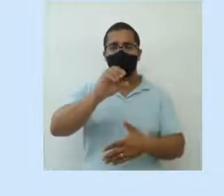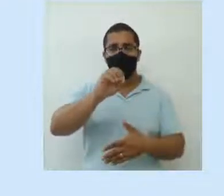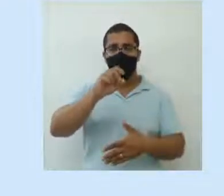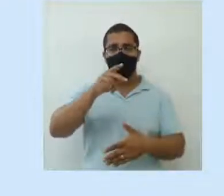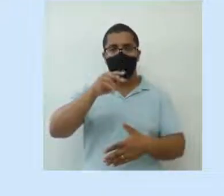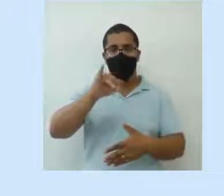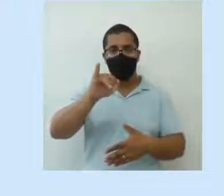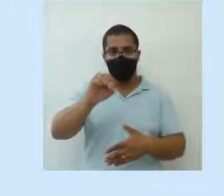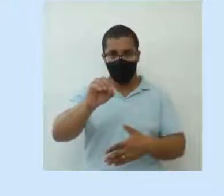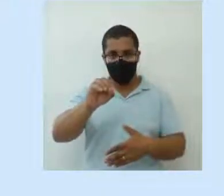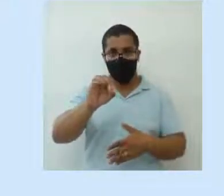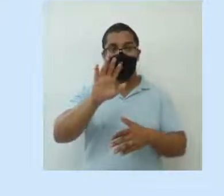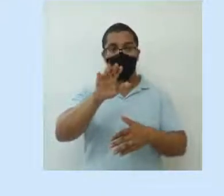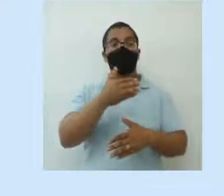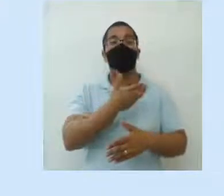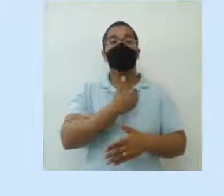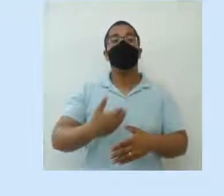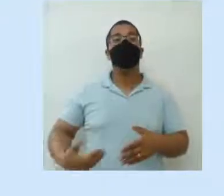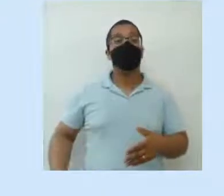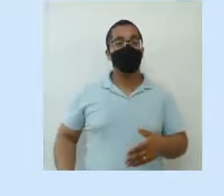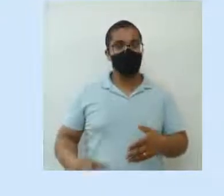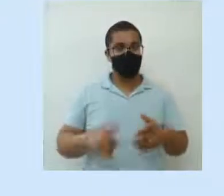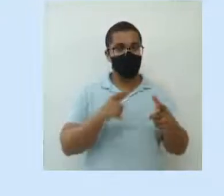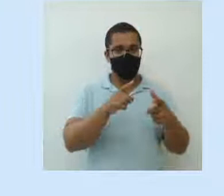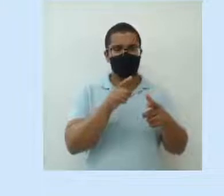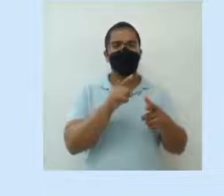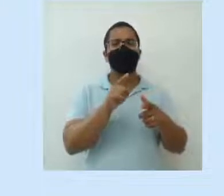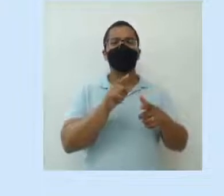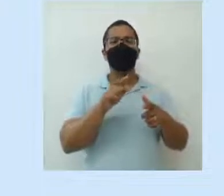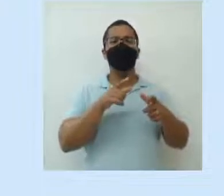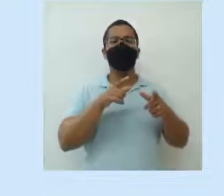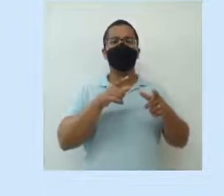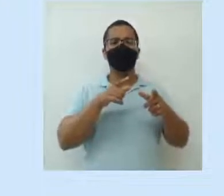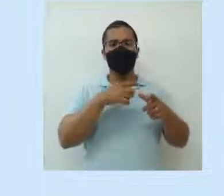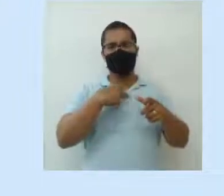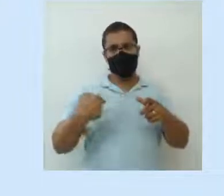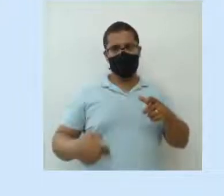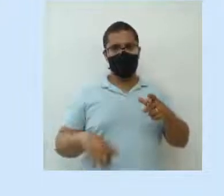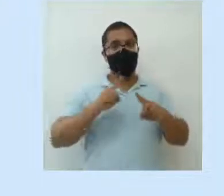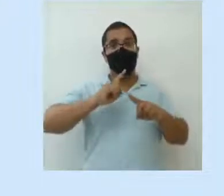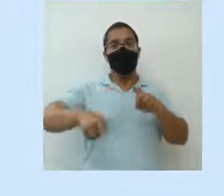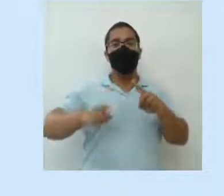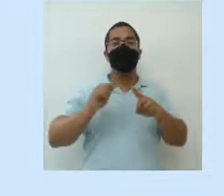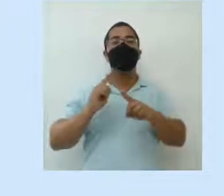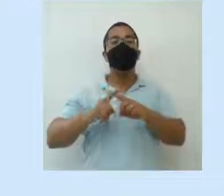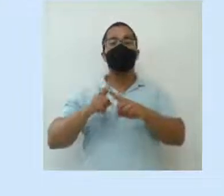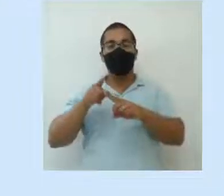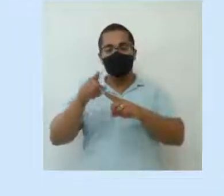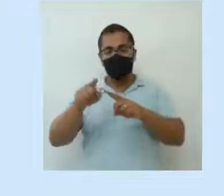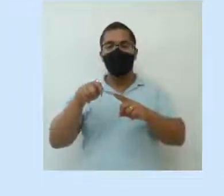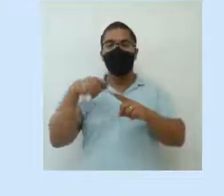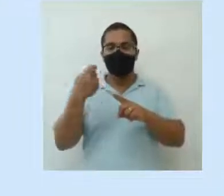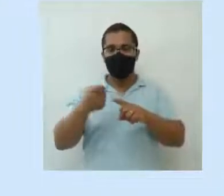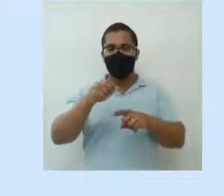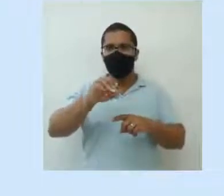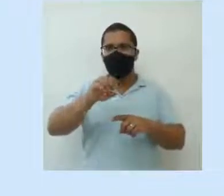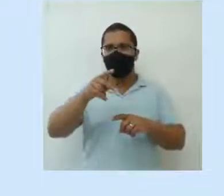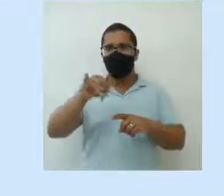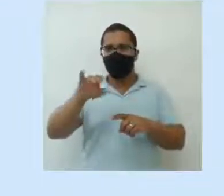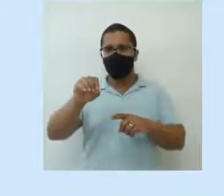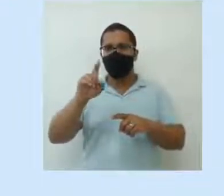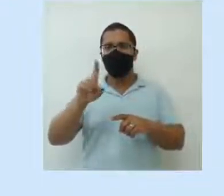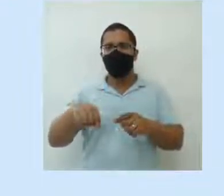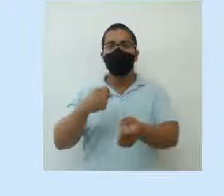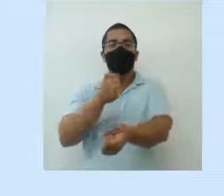chinês proibiu o comércio da droga e combateu o contrabando no país. Aí vem a conquista dos